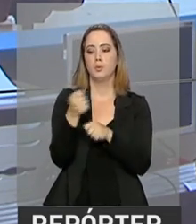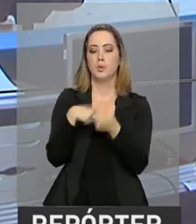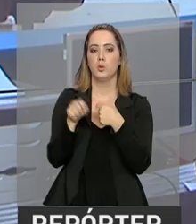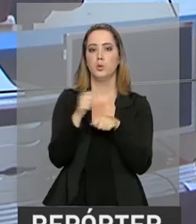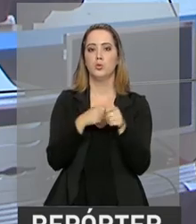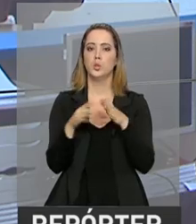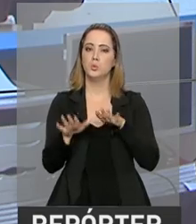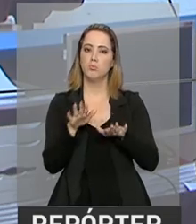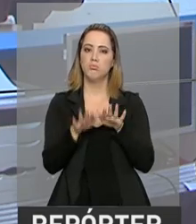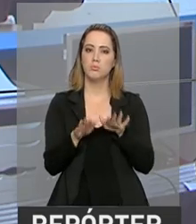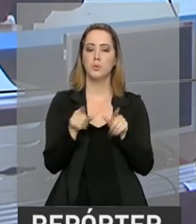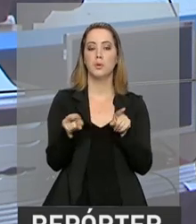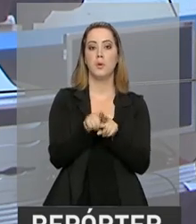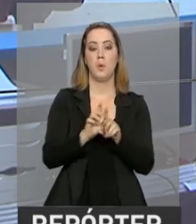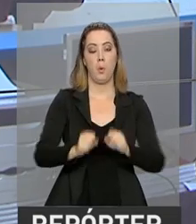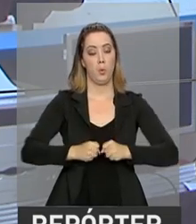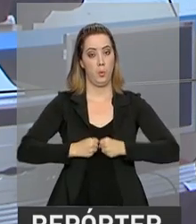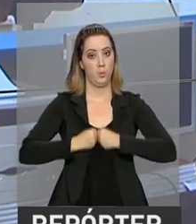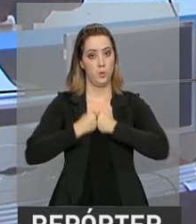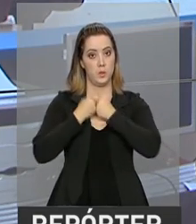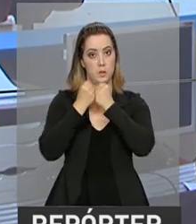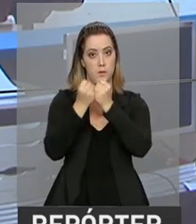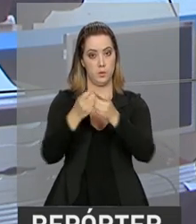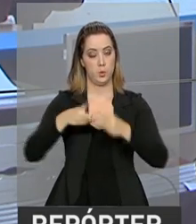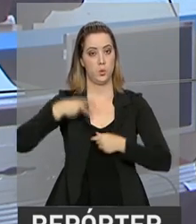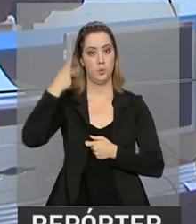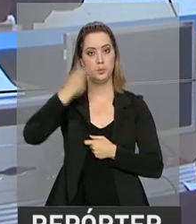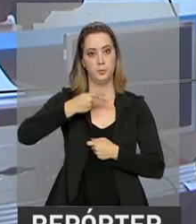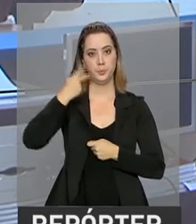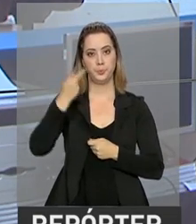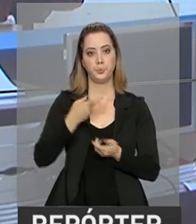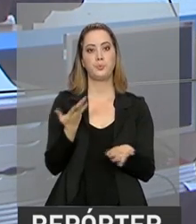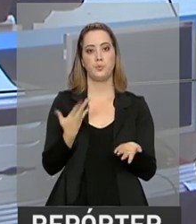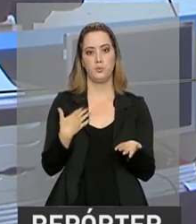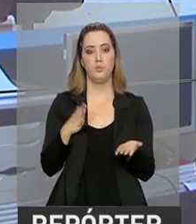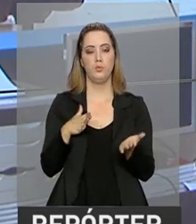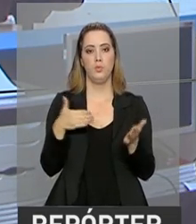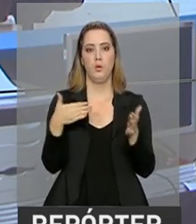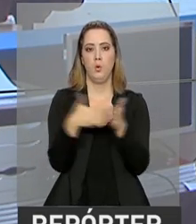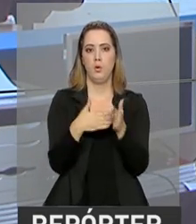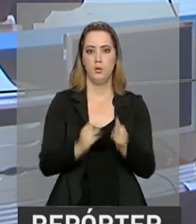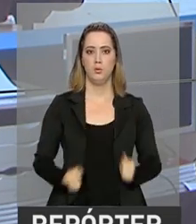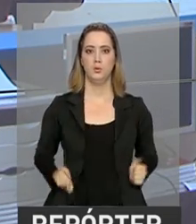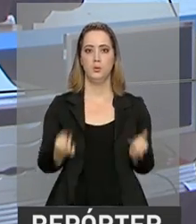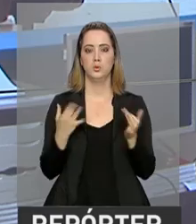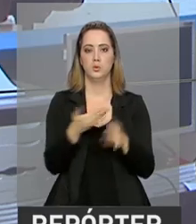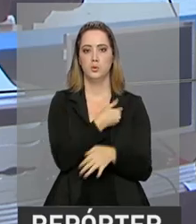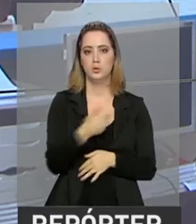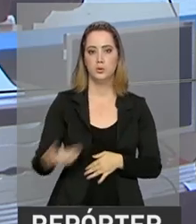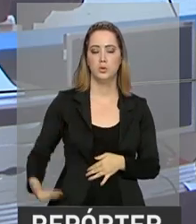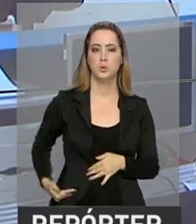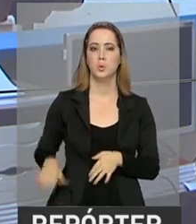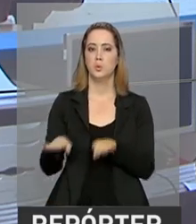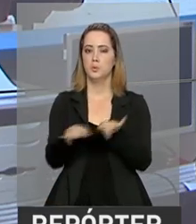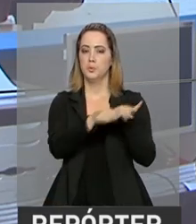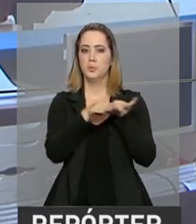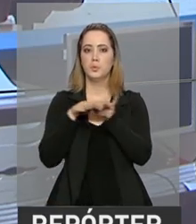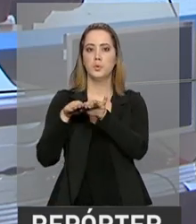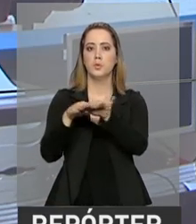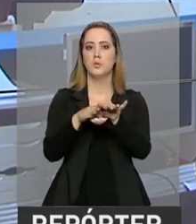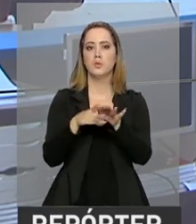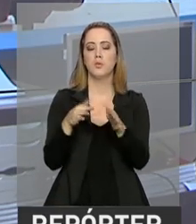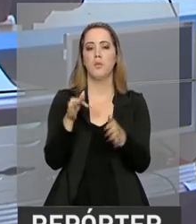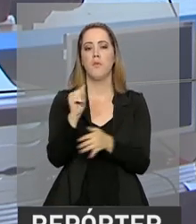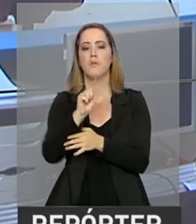que seria um sinal de empenho político adotar a proposta que limita a expansão dos gastos públicos estabelecer um um quadro de